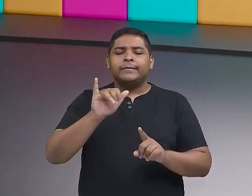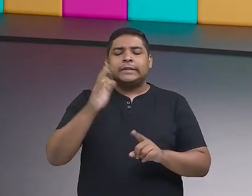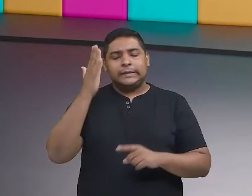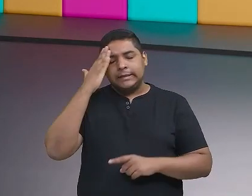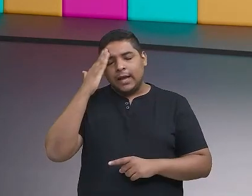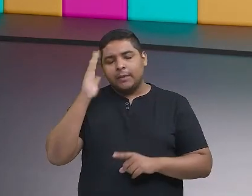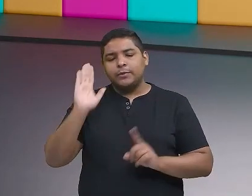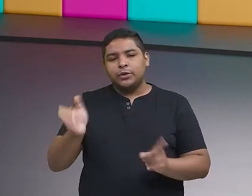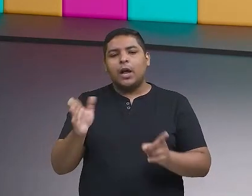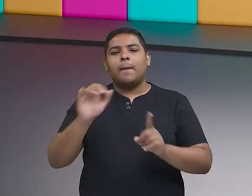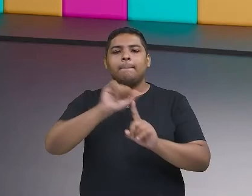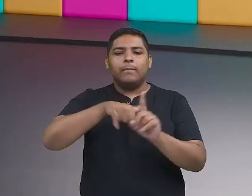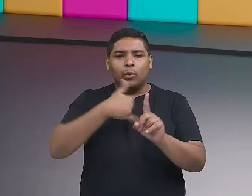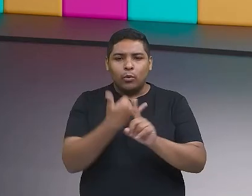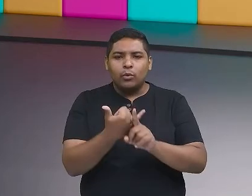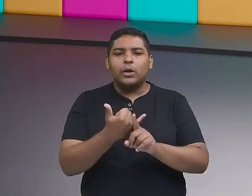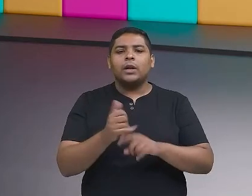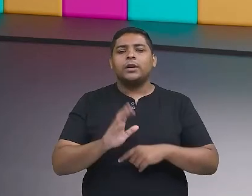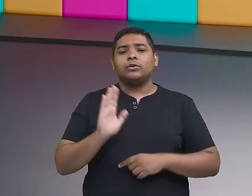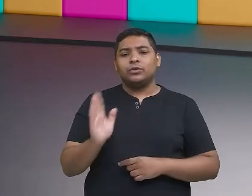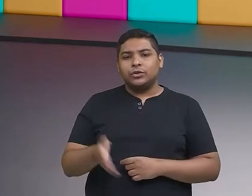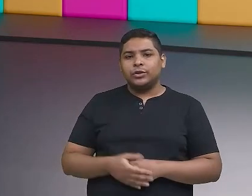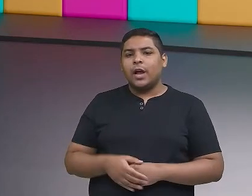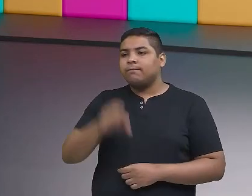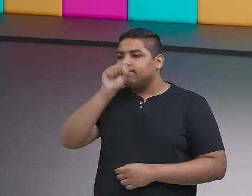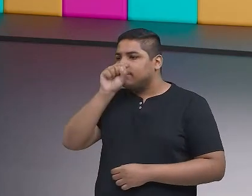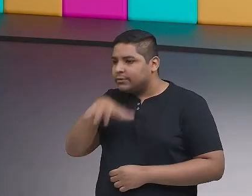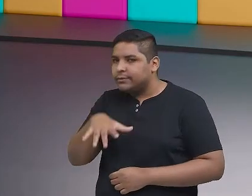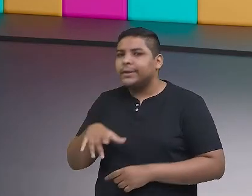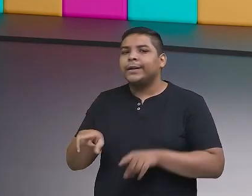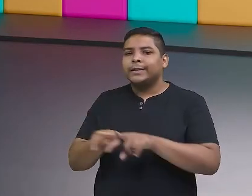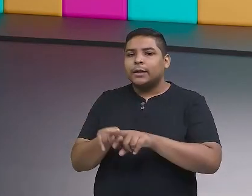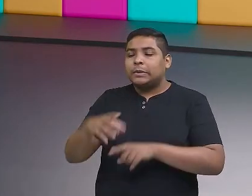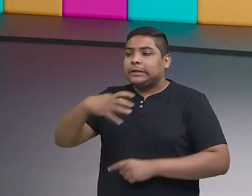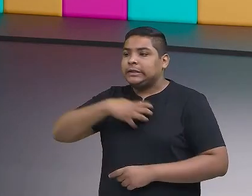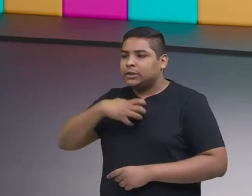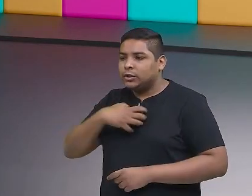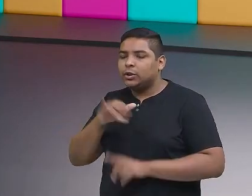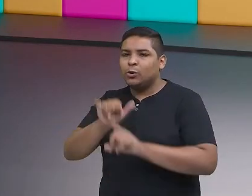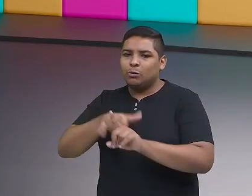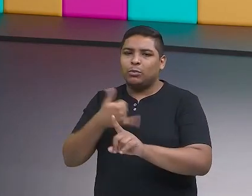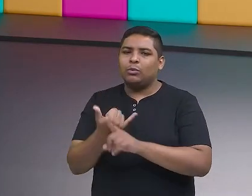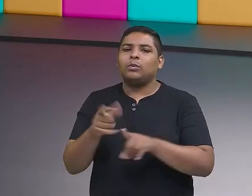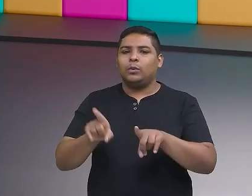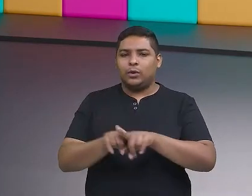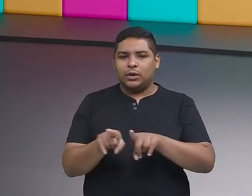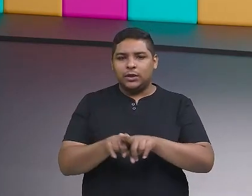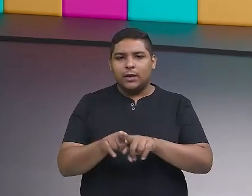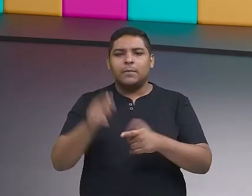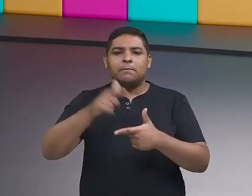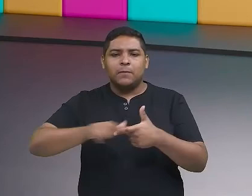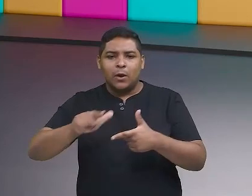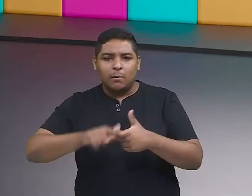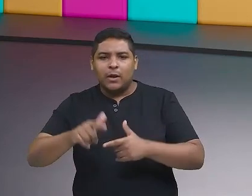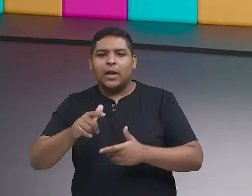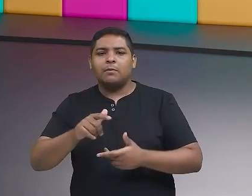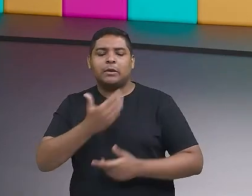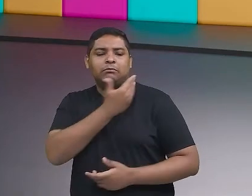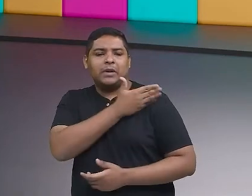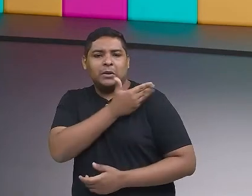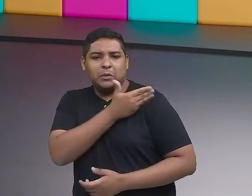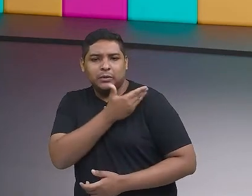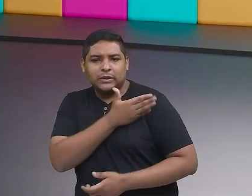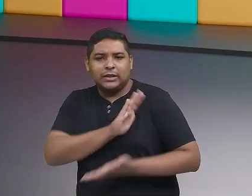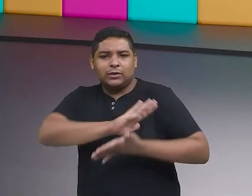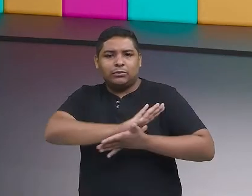já fizeram, né? Alguns já sentiram o que é essa situação do preconceito, do bullying,